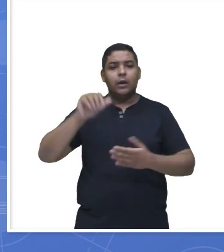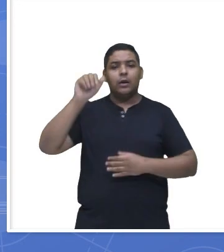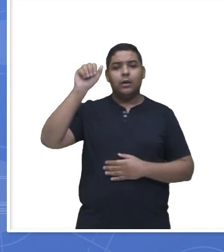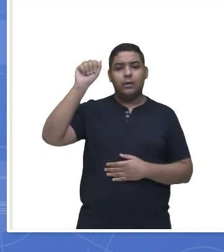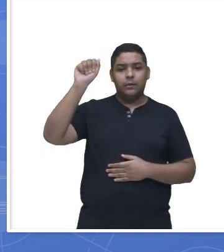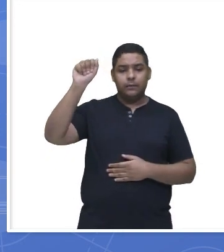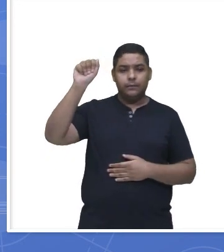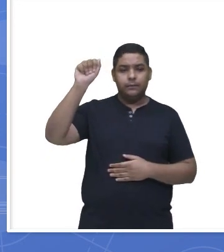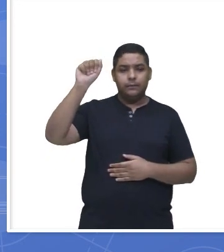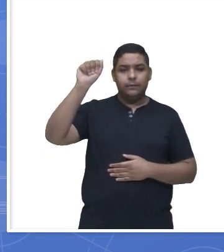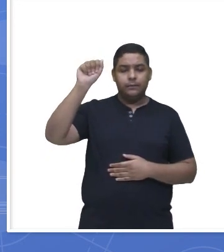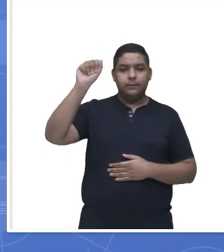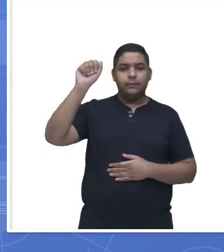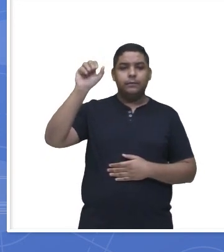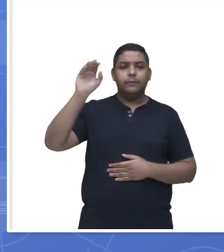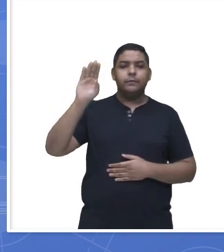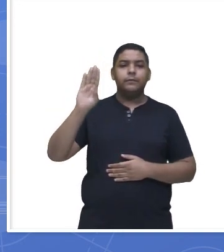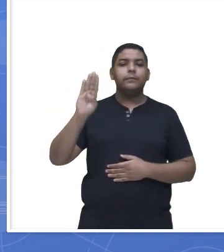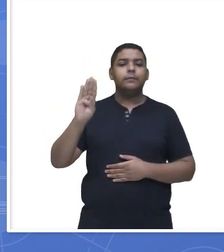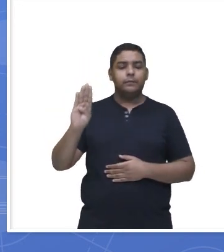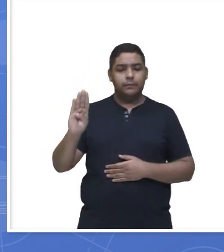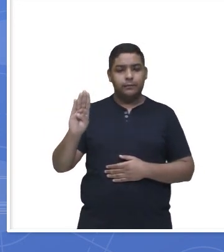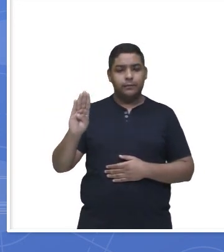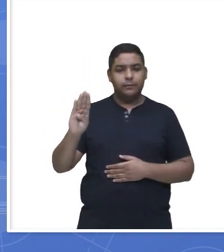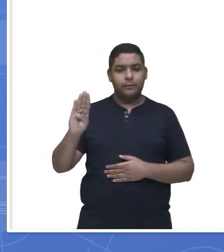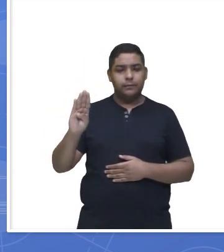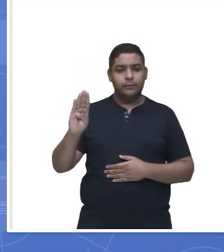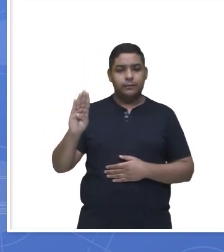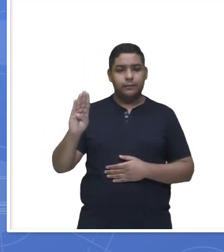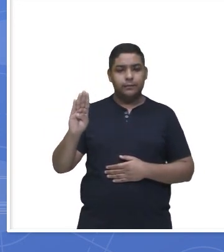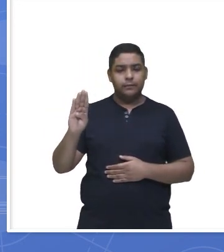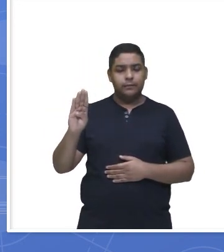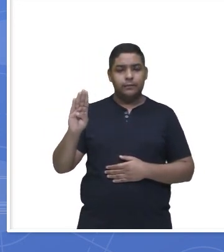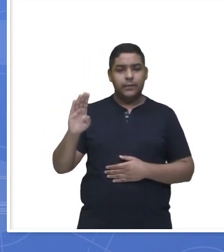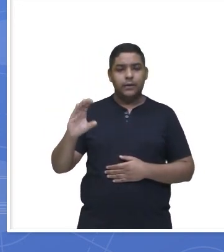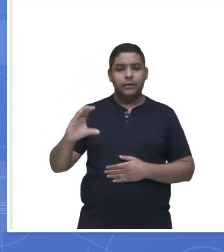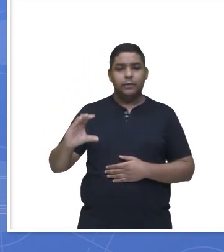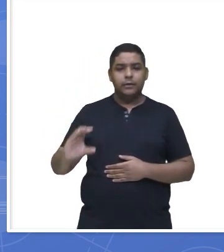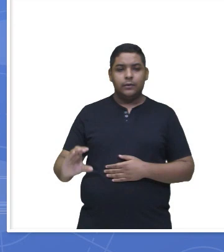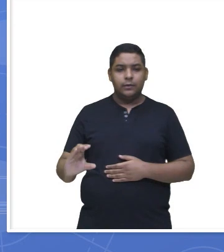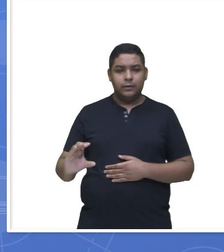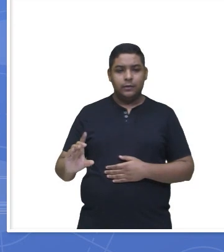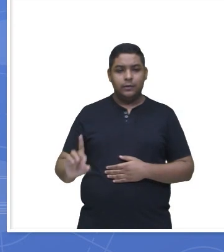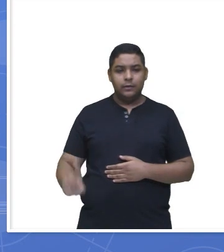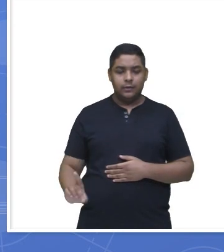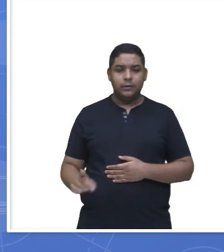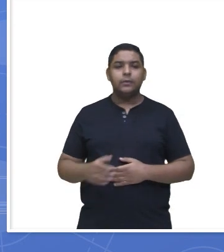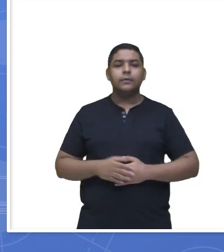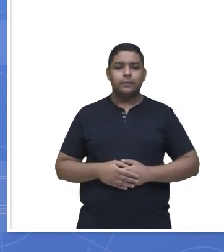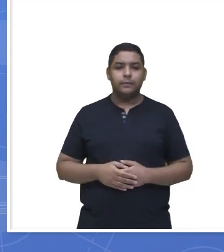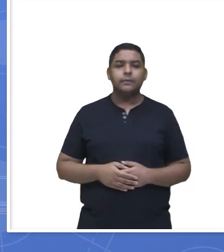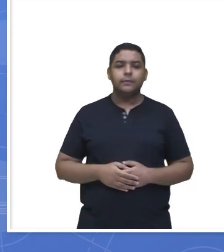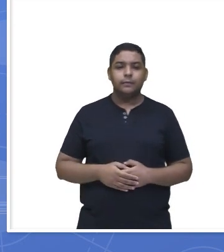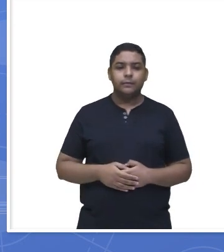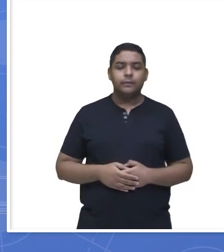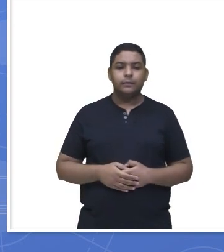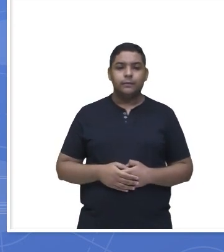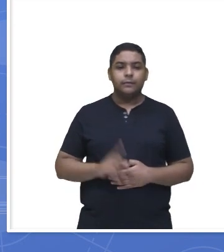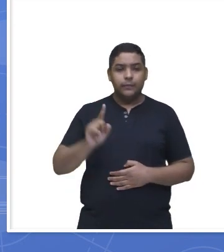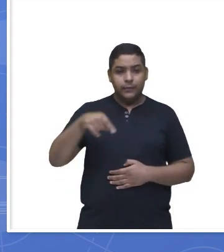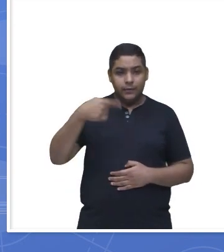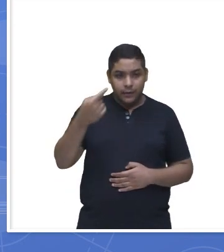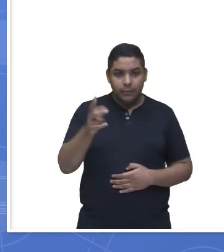ao poema, nós temos a letra A escola Tarsila Prado já apresentando a sua resposta aí. Raimundo Gomes também, daqui a pouco eu vou falar os